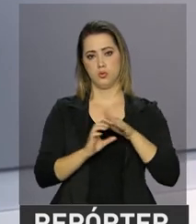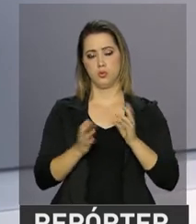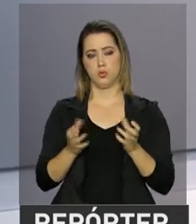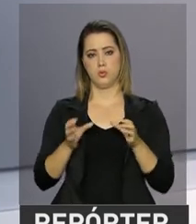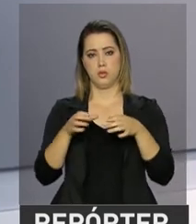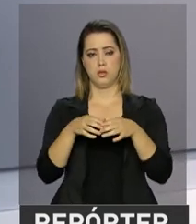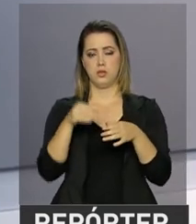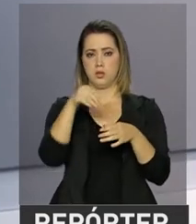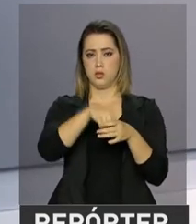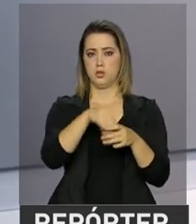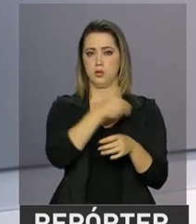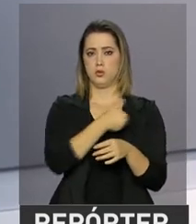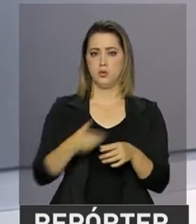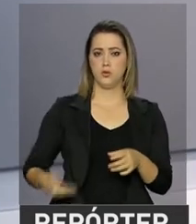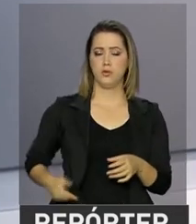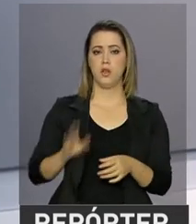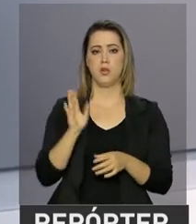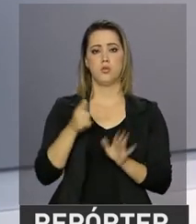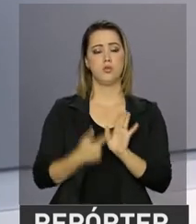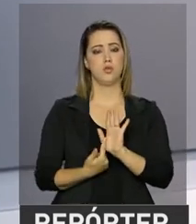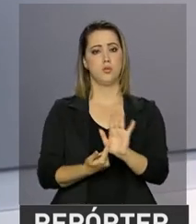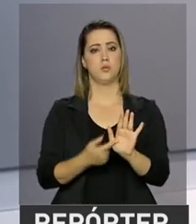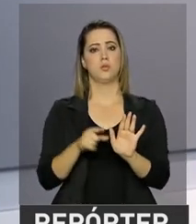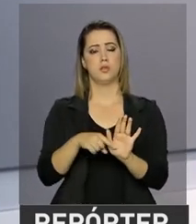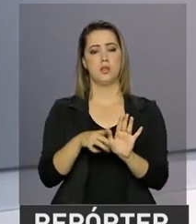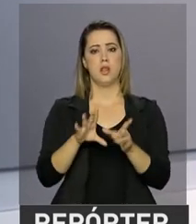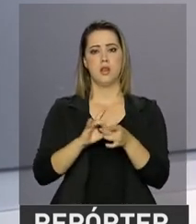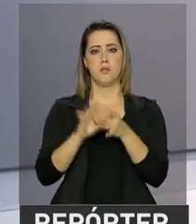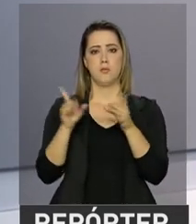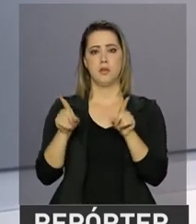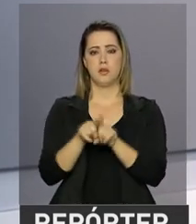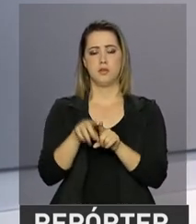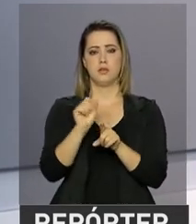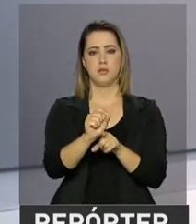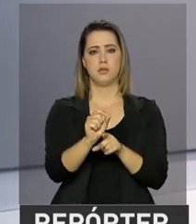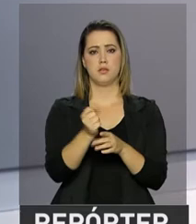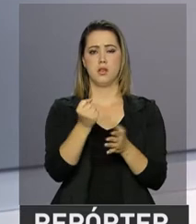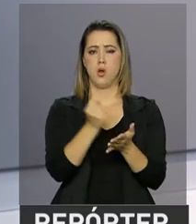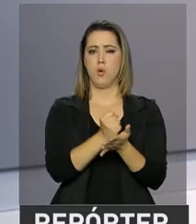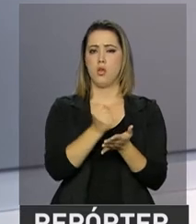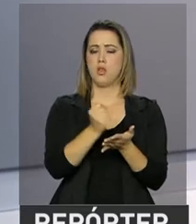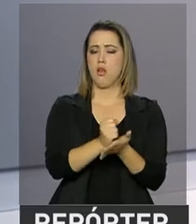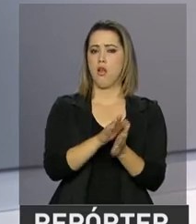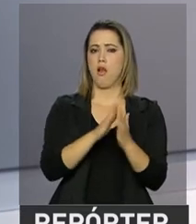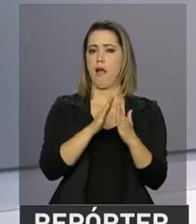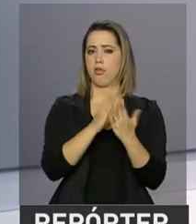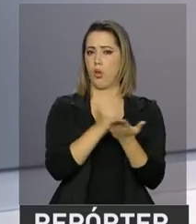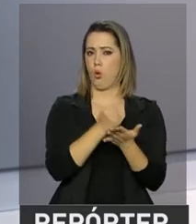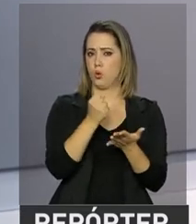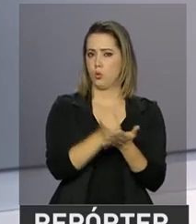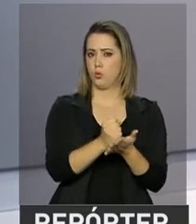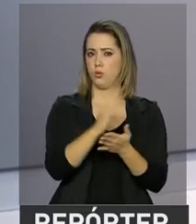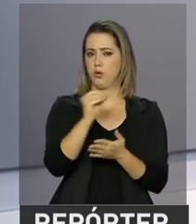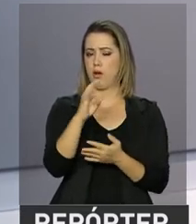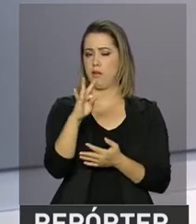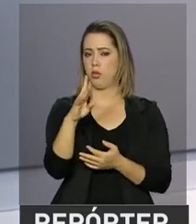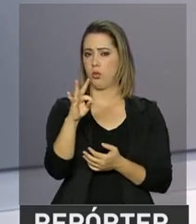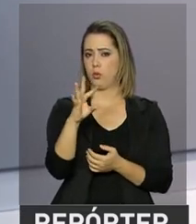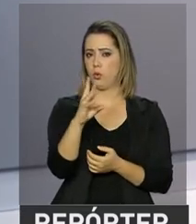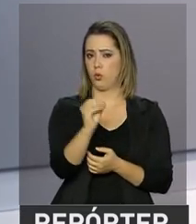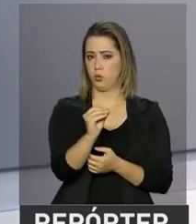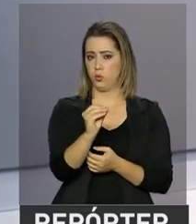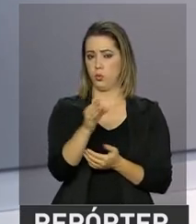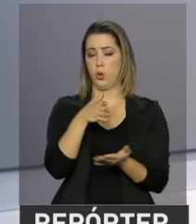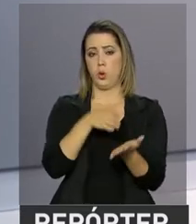prática para pessoas físicas a dispensa de autenticação e reconhecimento de firma de documentos expedidos por órgãos públicos federais